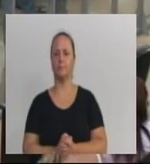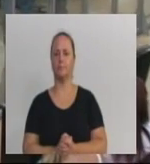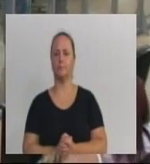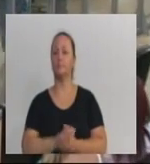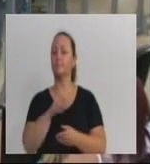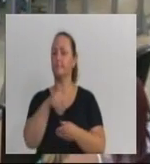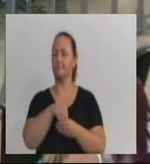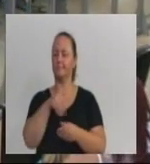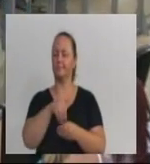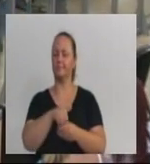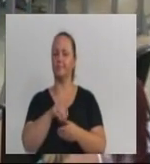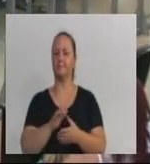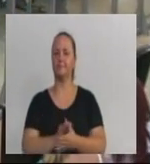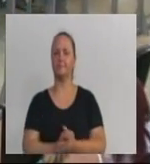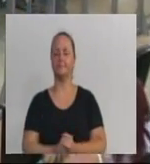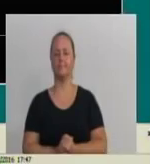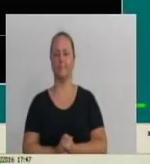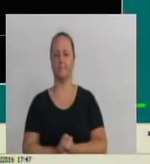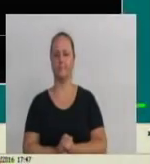Em votação.